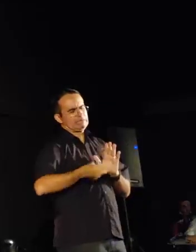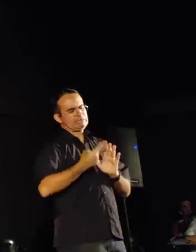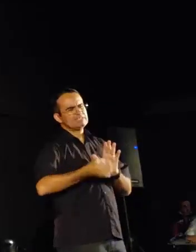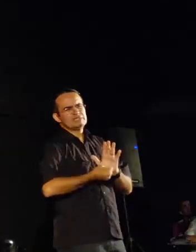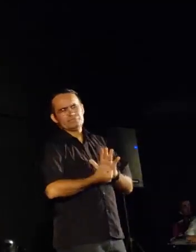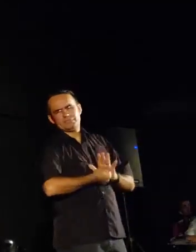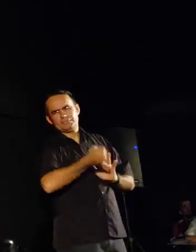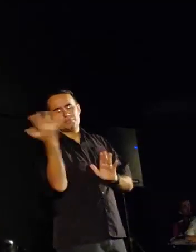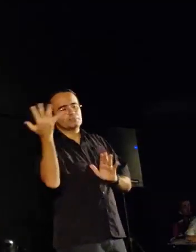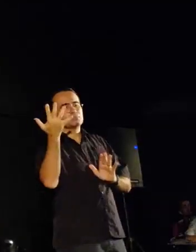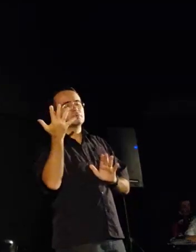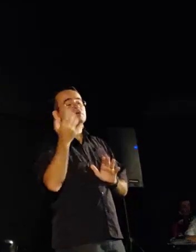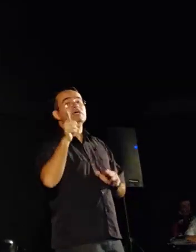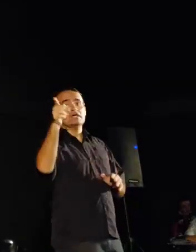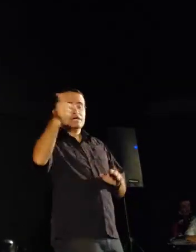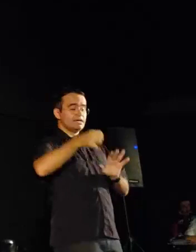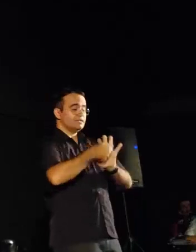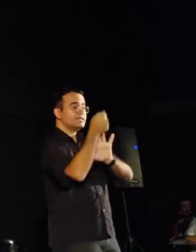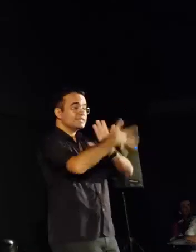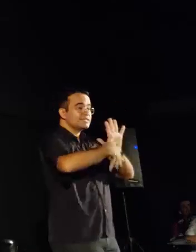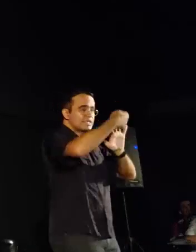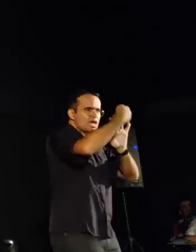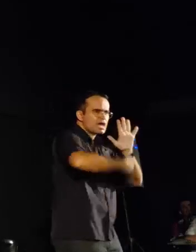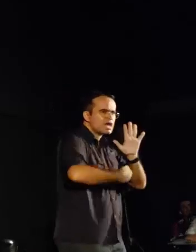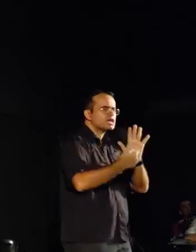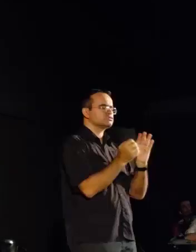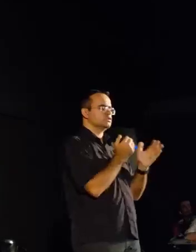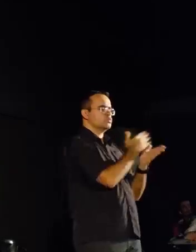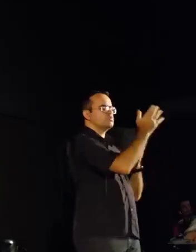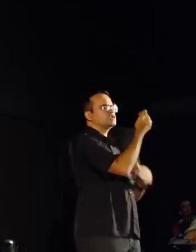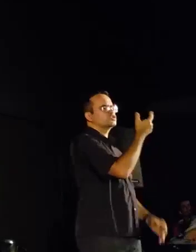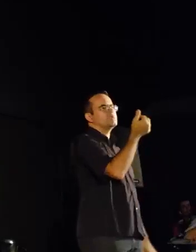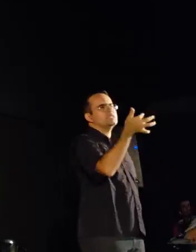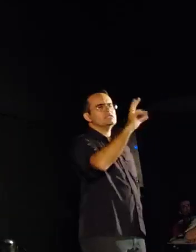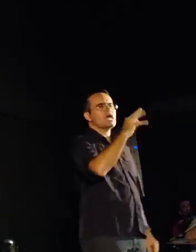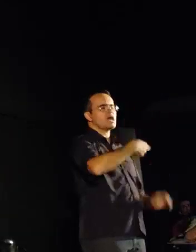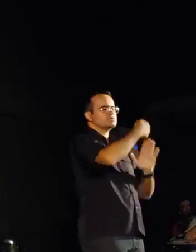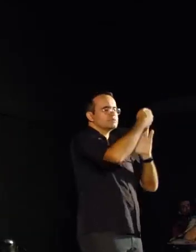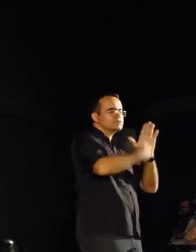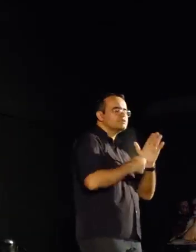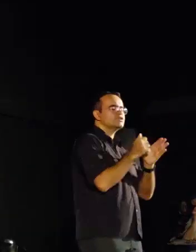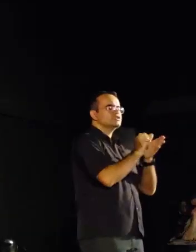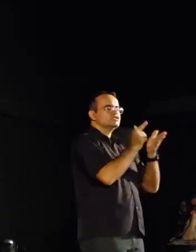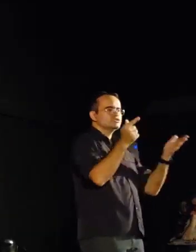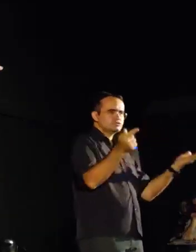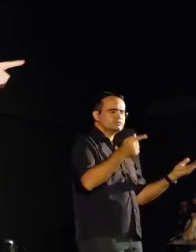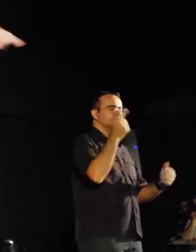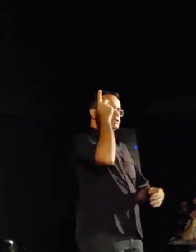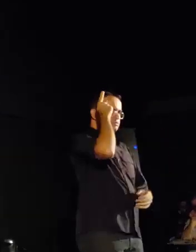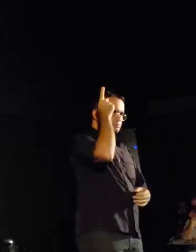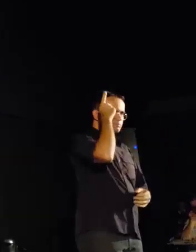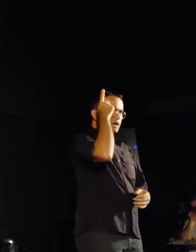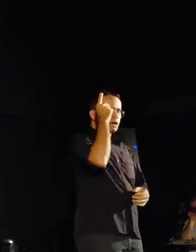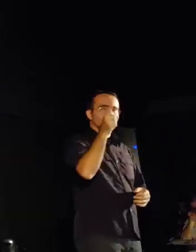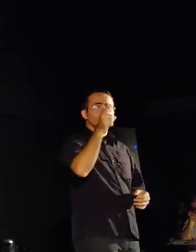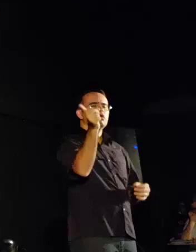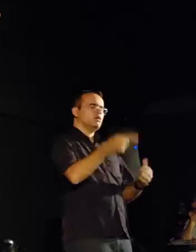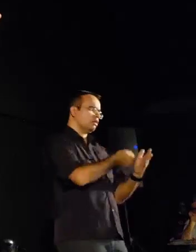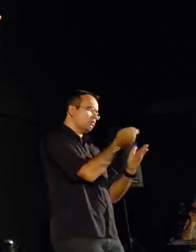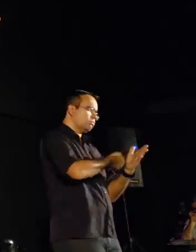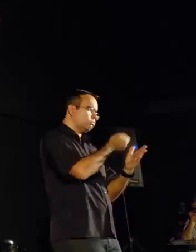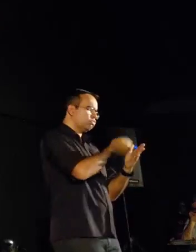um dos textos que eu escrevi para a Folha de São Paulo, eu escrevi desde 2010, né? Um dos textos que eu escrevi que teve mais